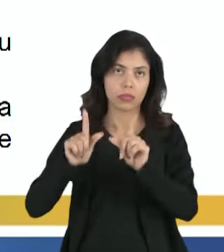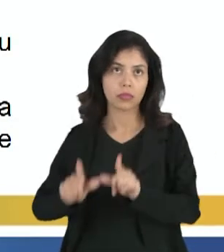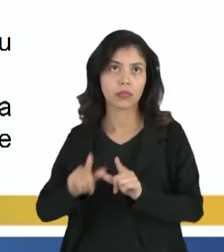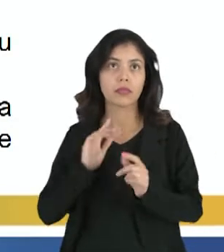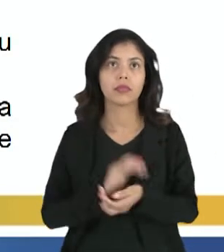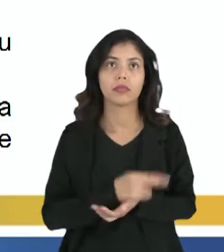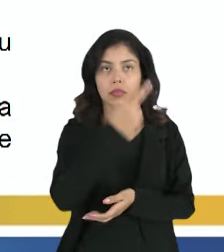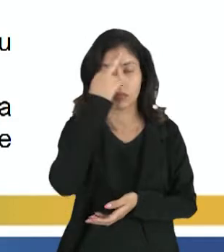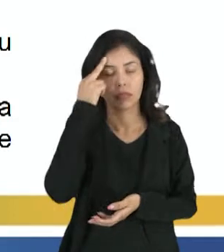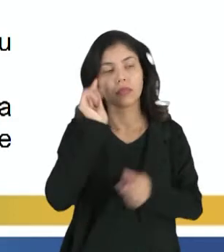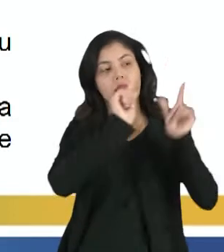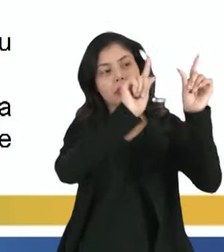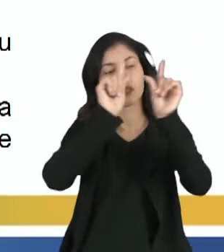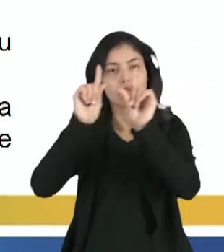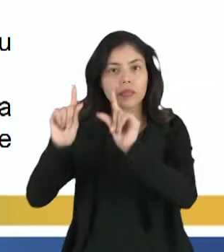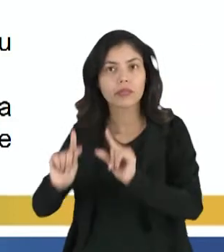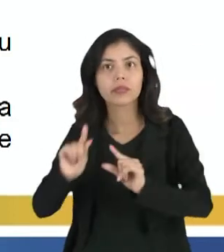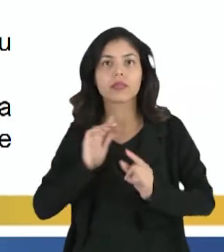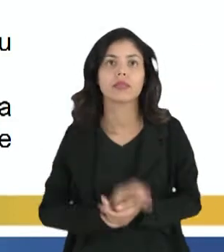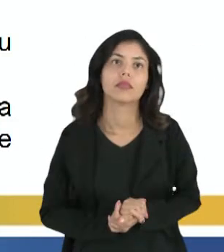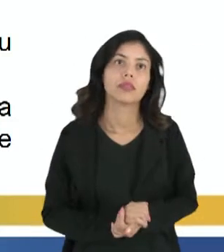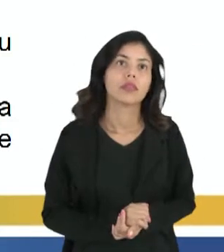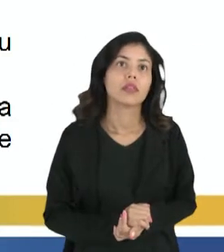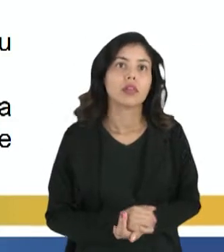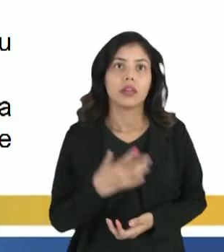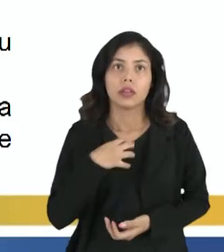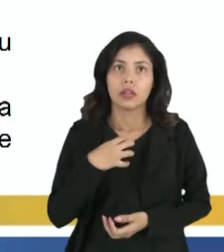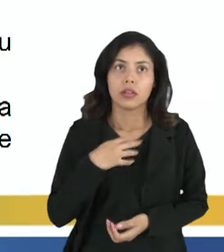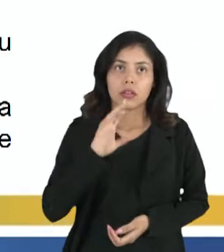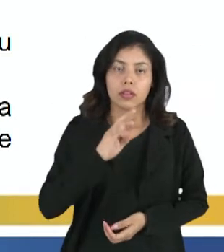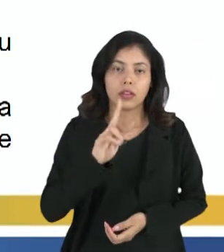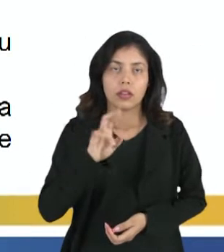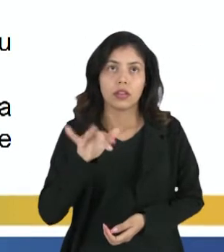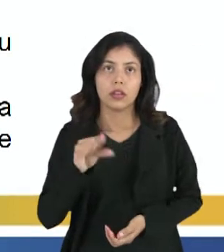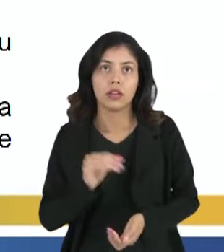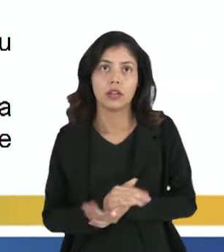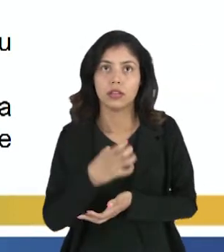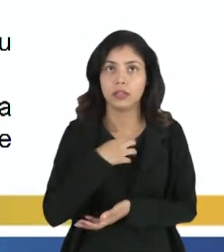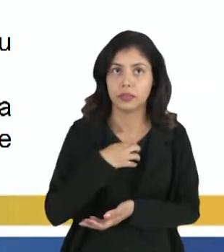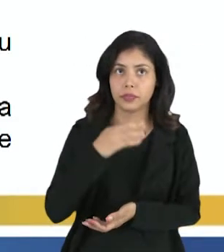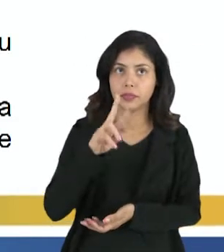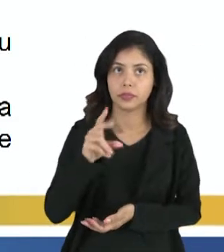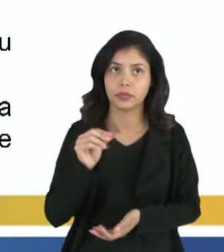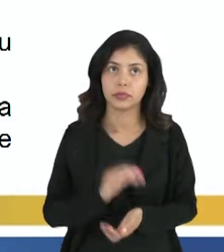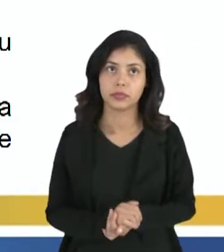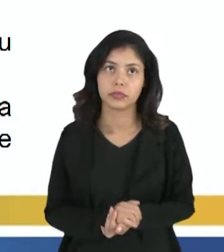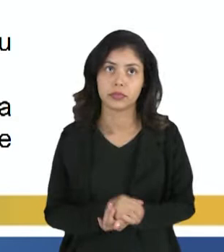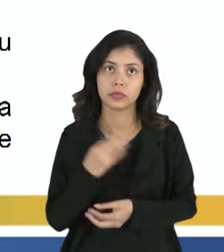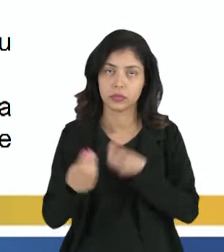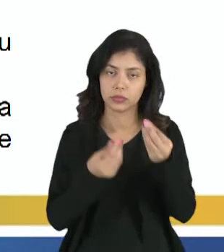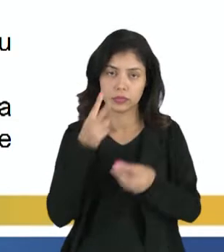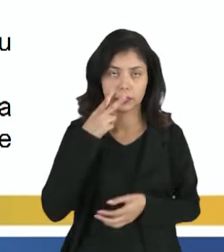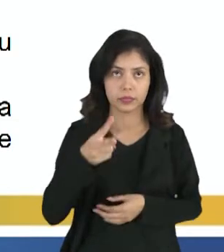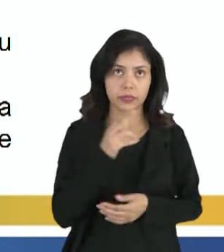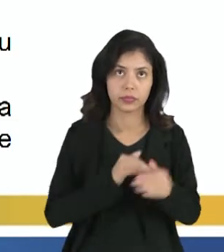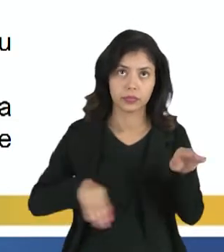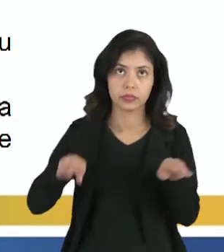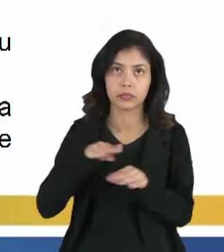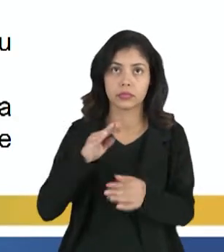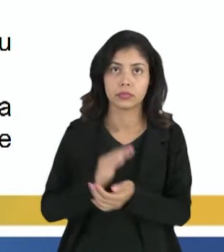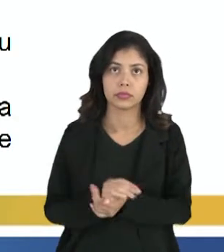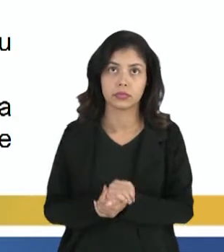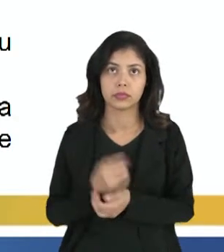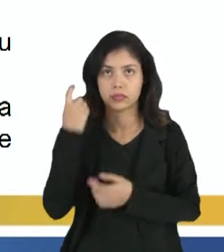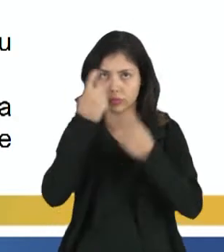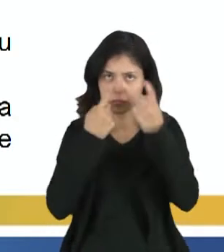e tirinhas, histórias em quadrinho. Sentido conotativo e sentido denotativo. Como vimos acima, o